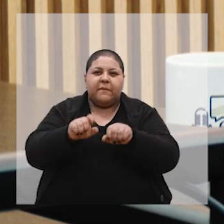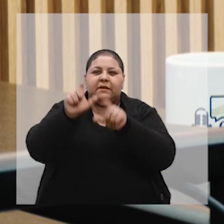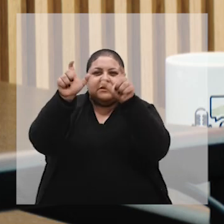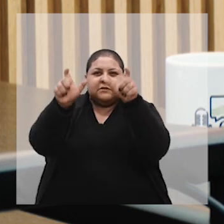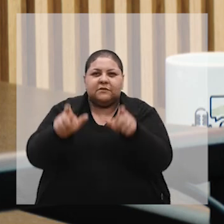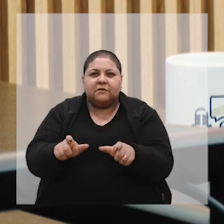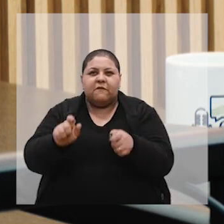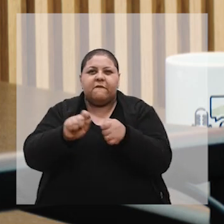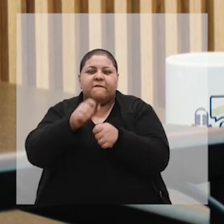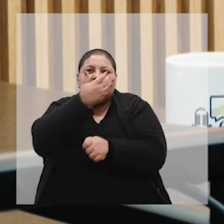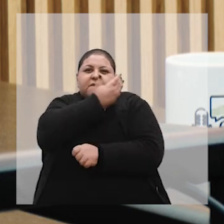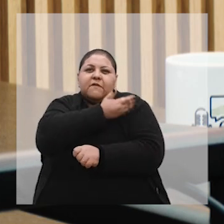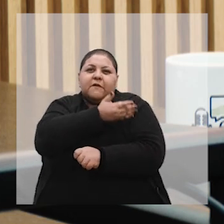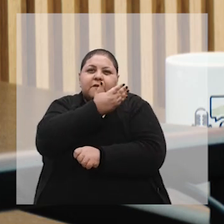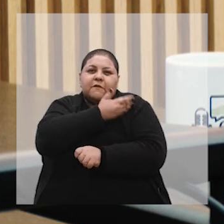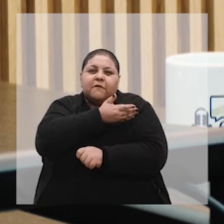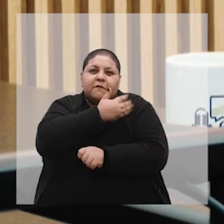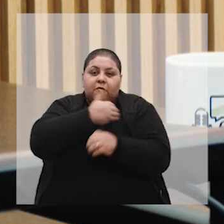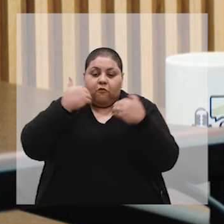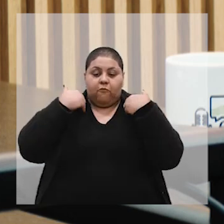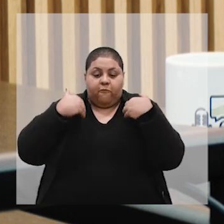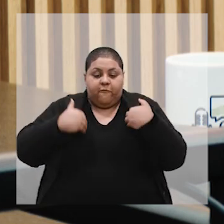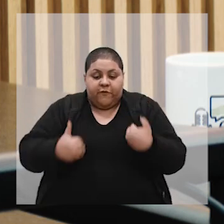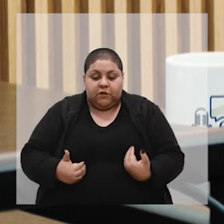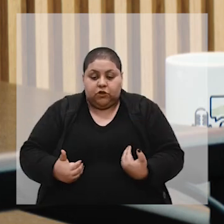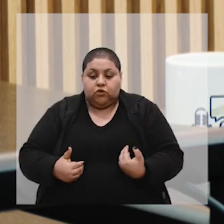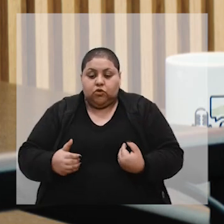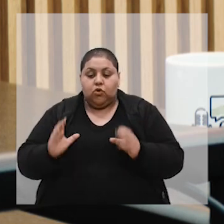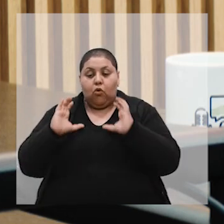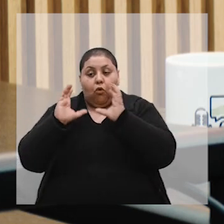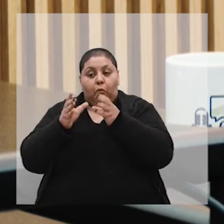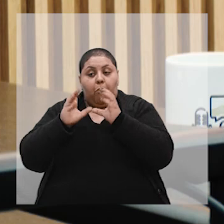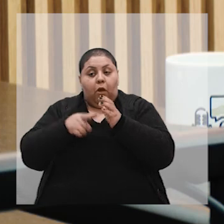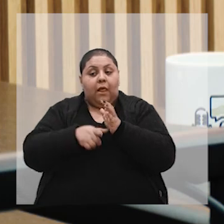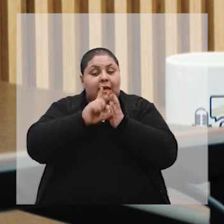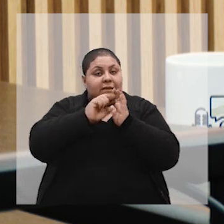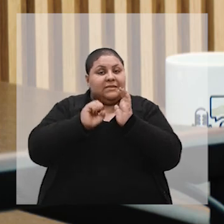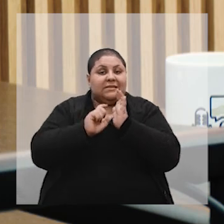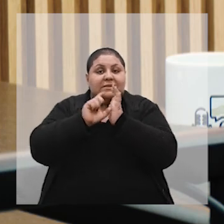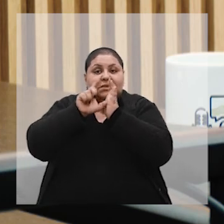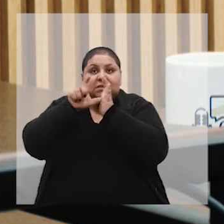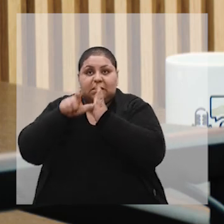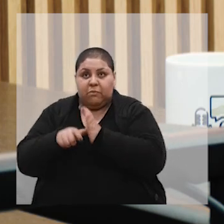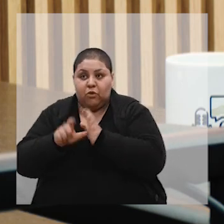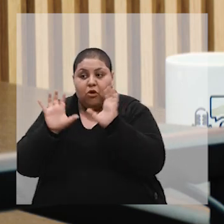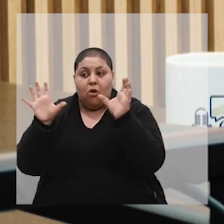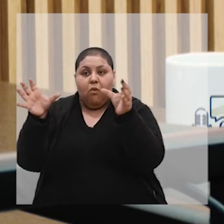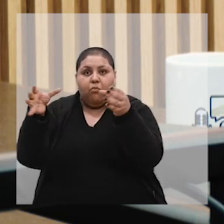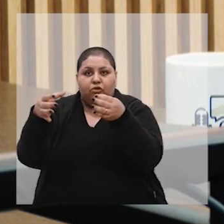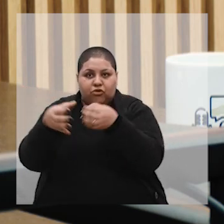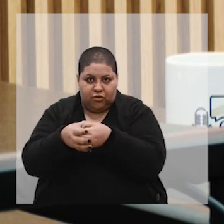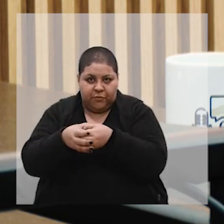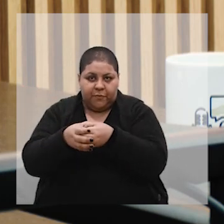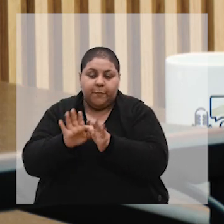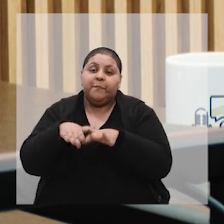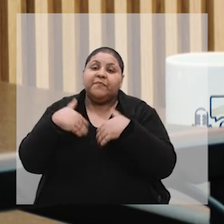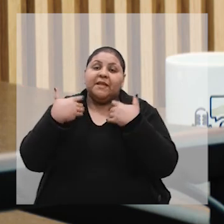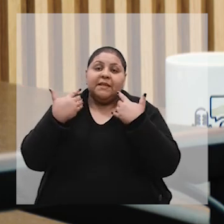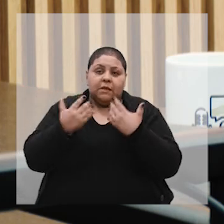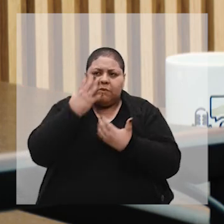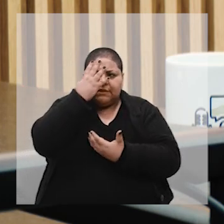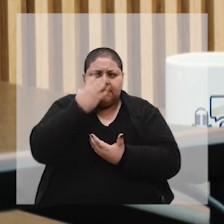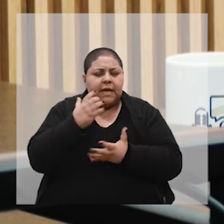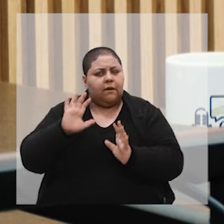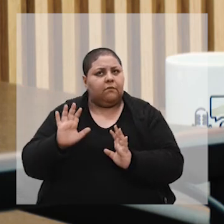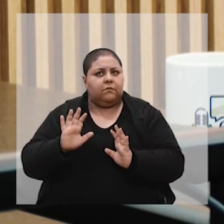um treinamento, a gente geralmente faz um treino físico, treino com bola antes e depois a gente vai pro coletivo. Então é